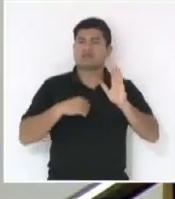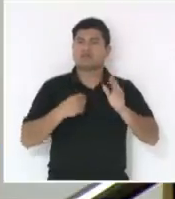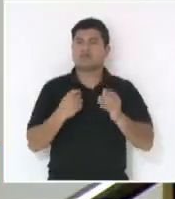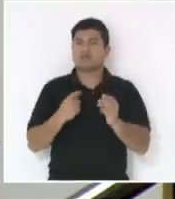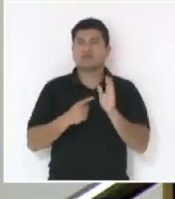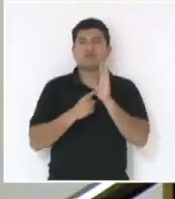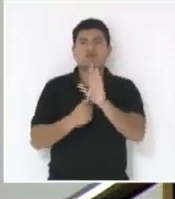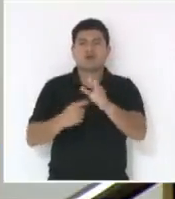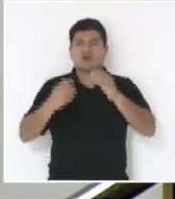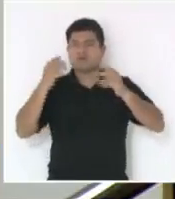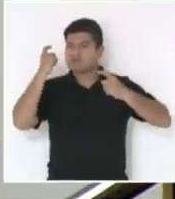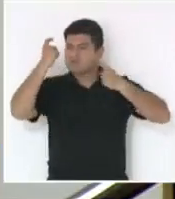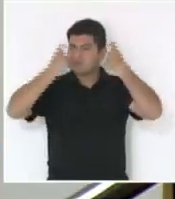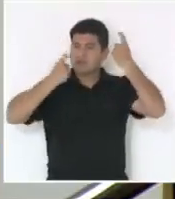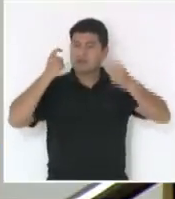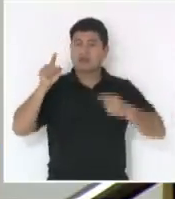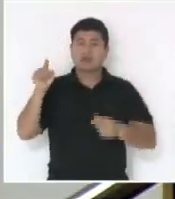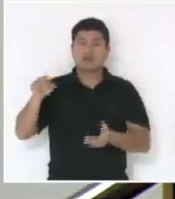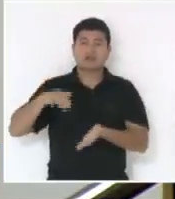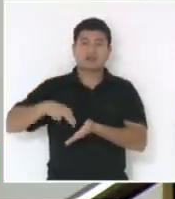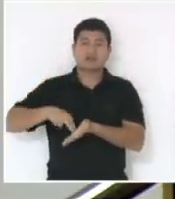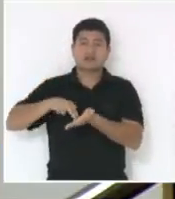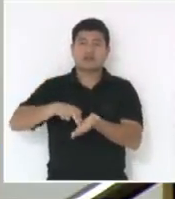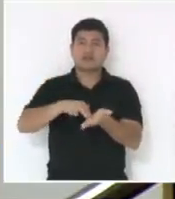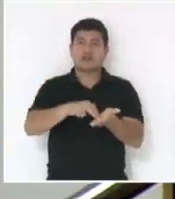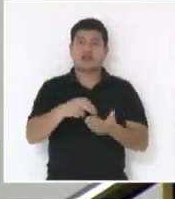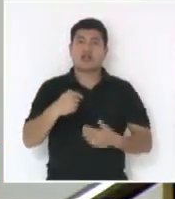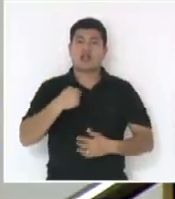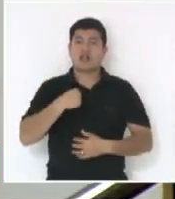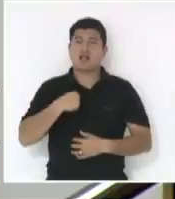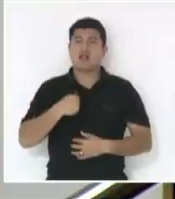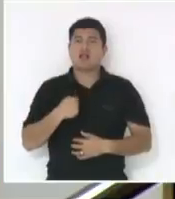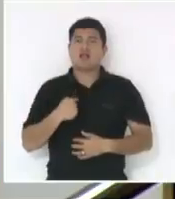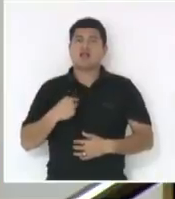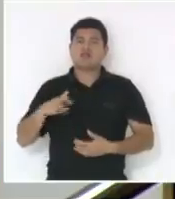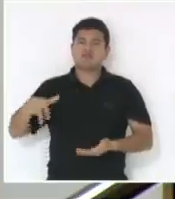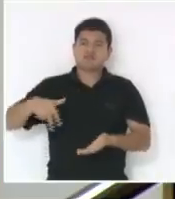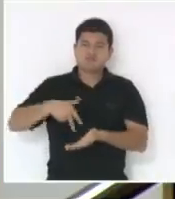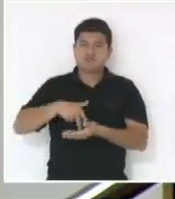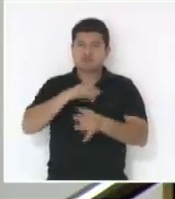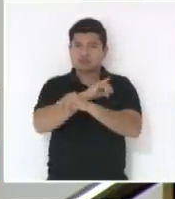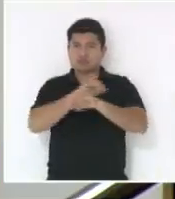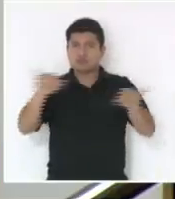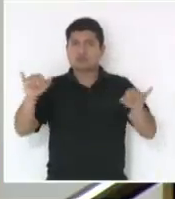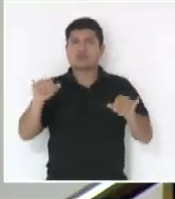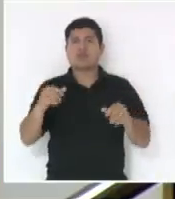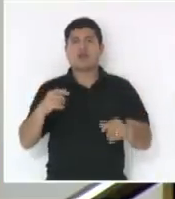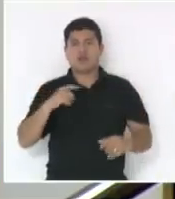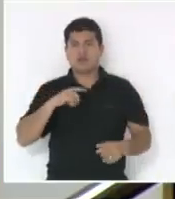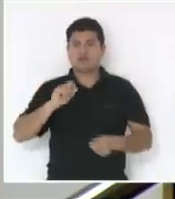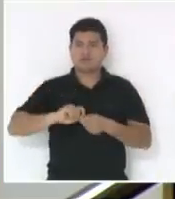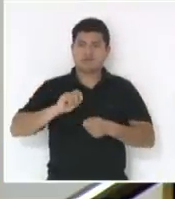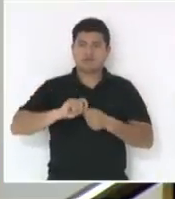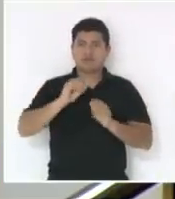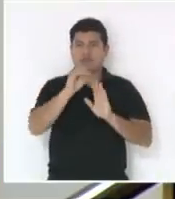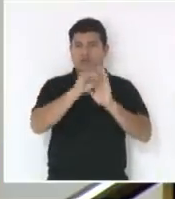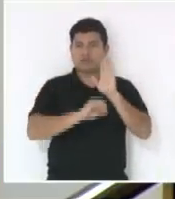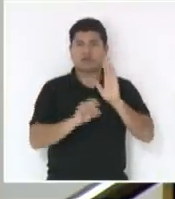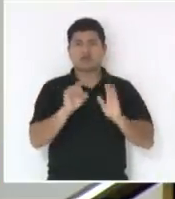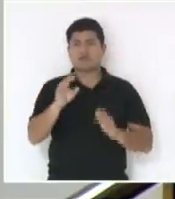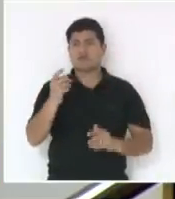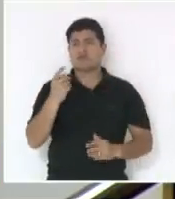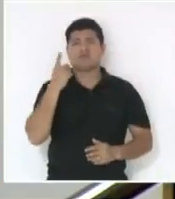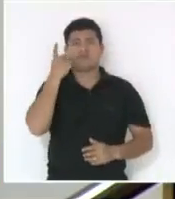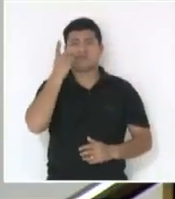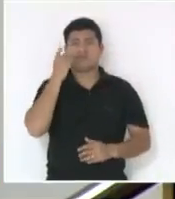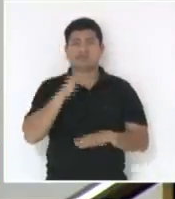com navegantes. Eu estou fazendo aqui o meu pronunciamento, vou fazer ofício, mas é apenas um parlamentar,